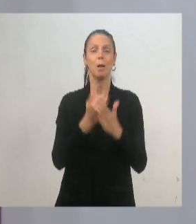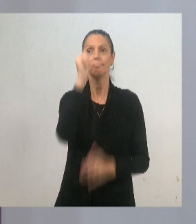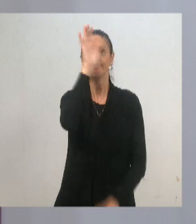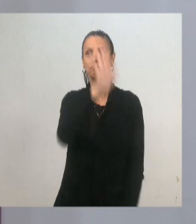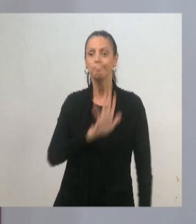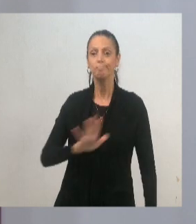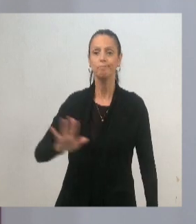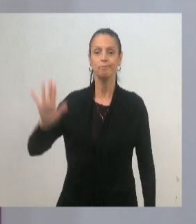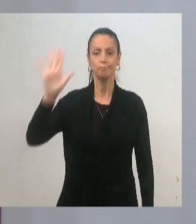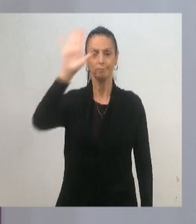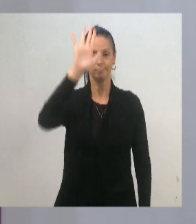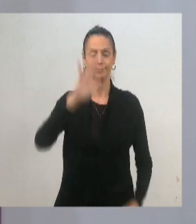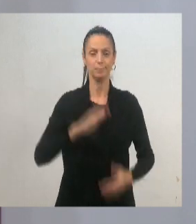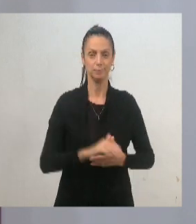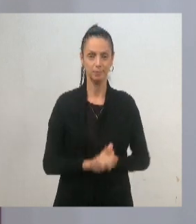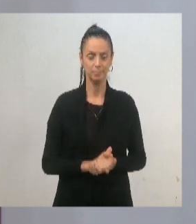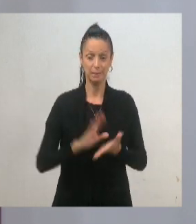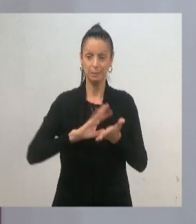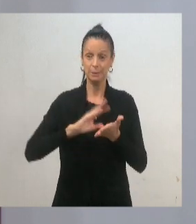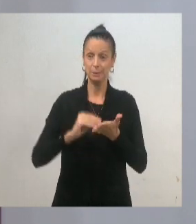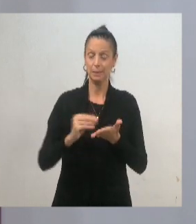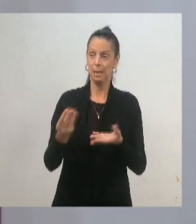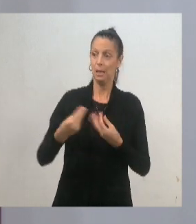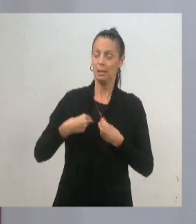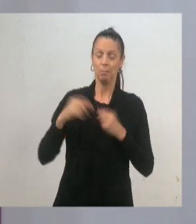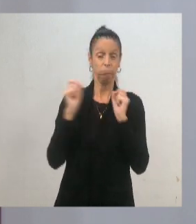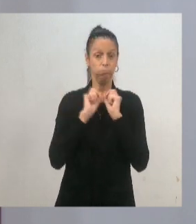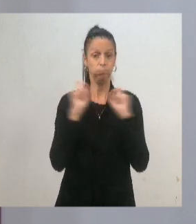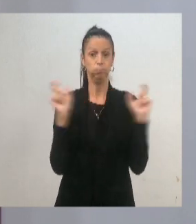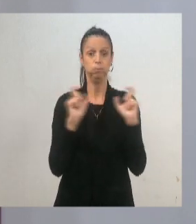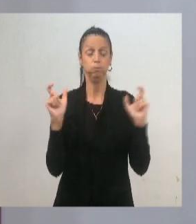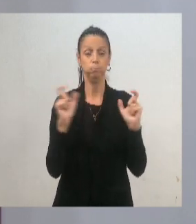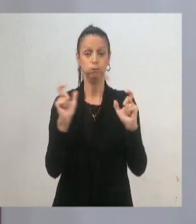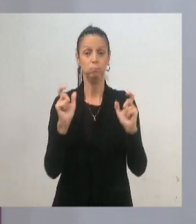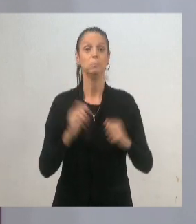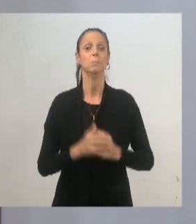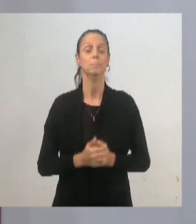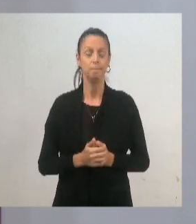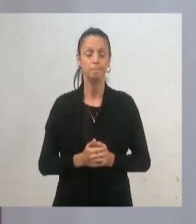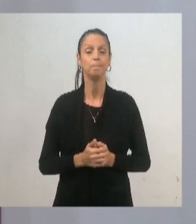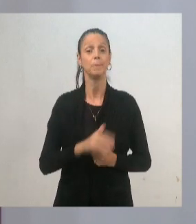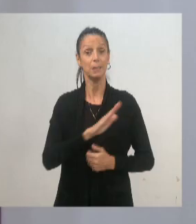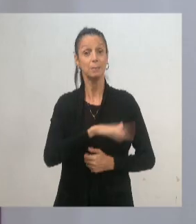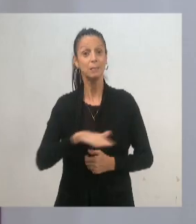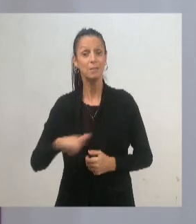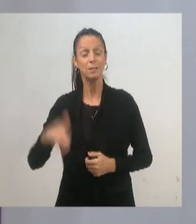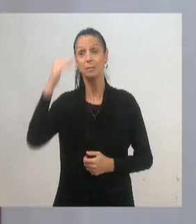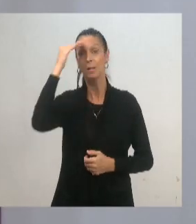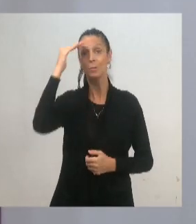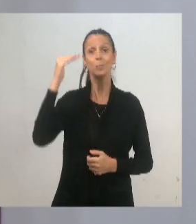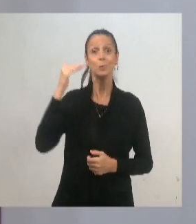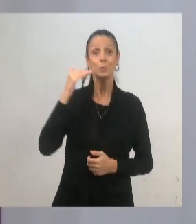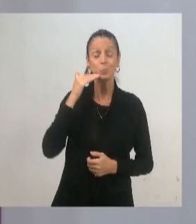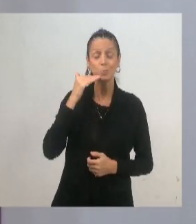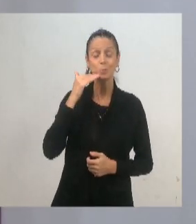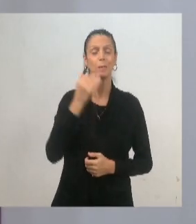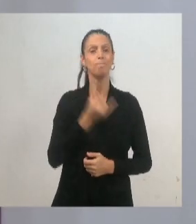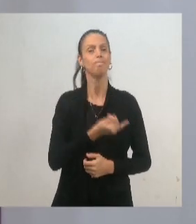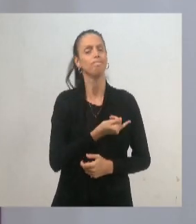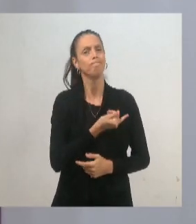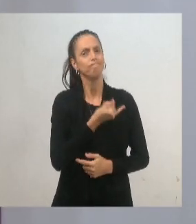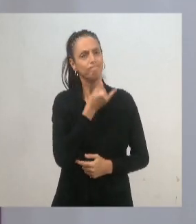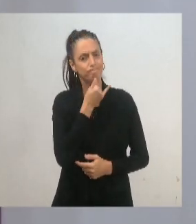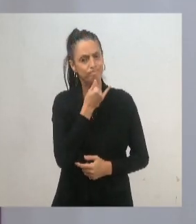nacional. Os dados são alarmantes e mostram que muitas vezes nossas crianças e adolescentes,